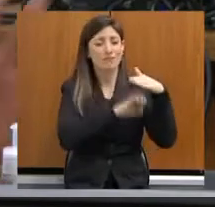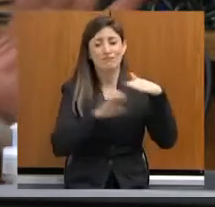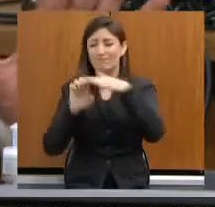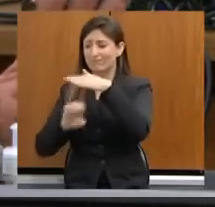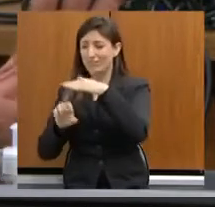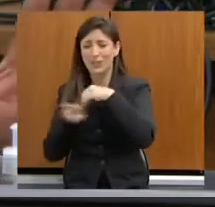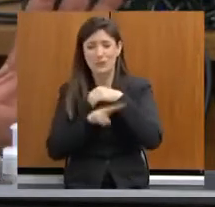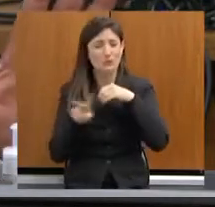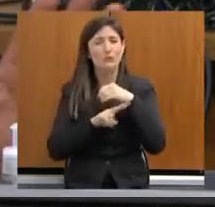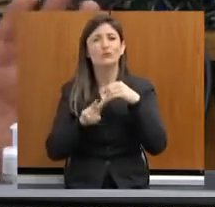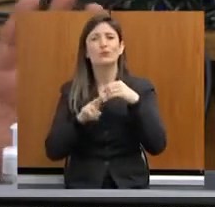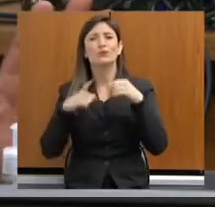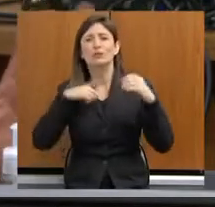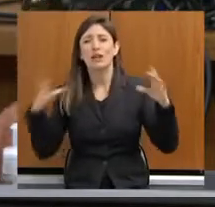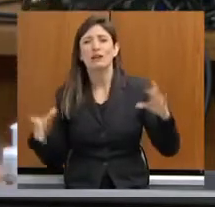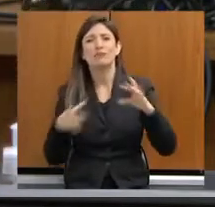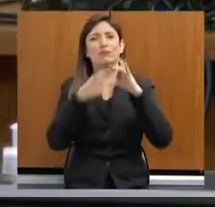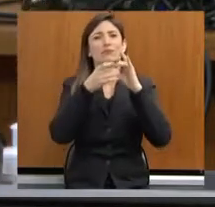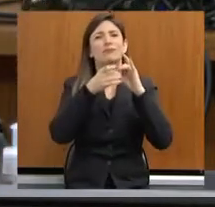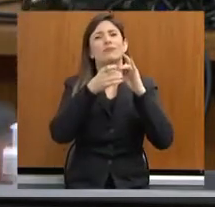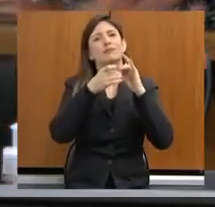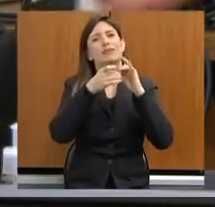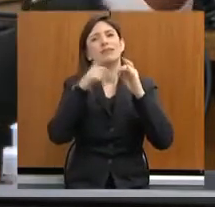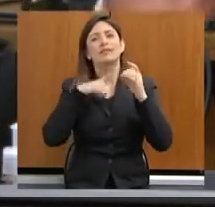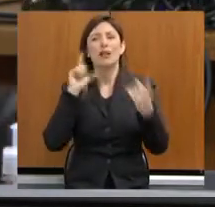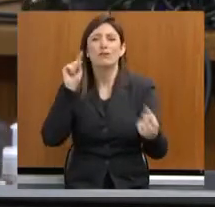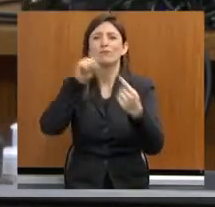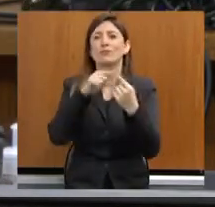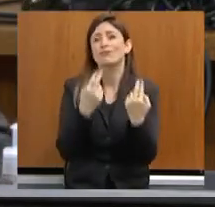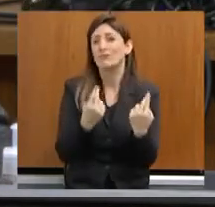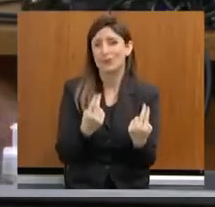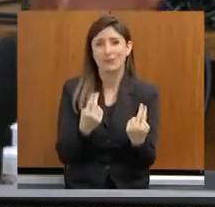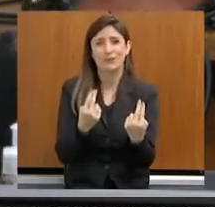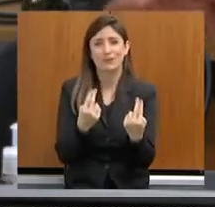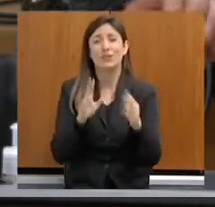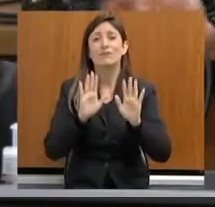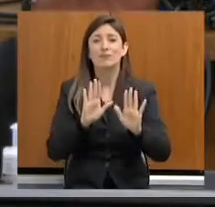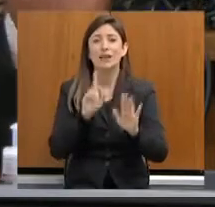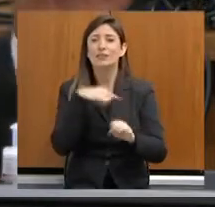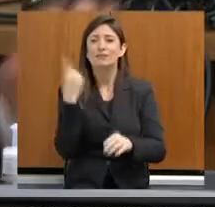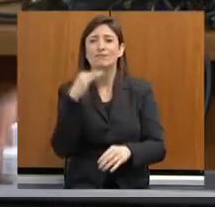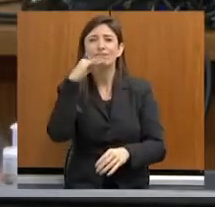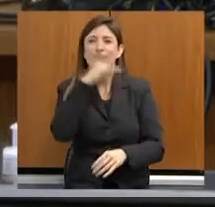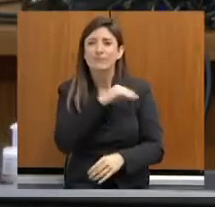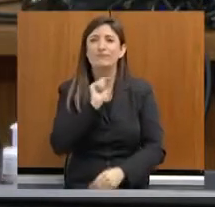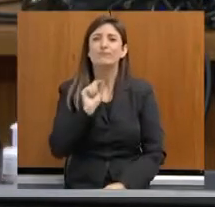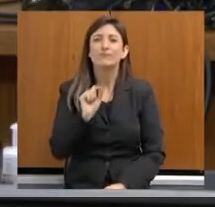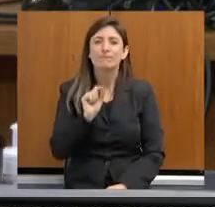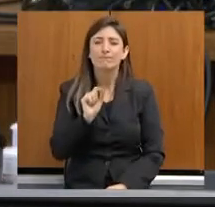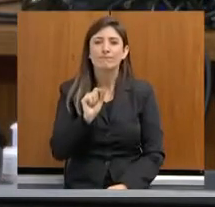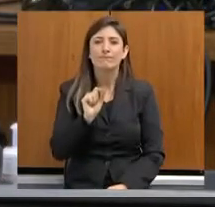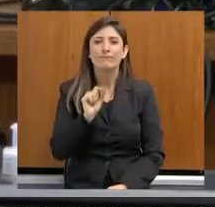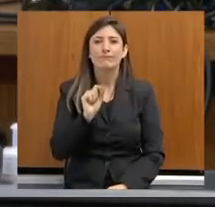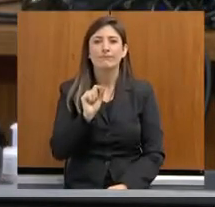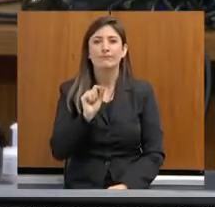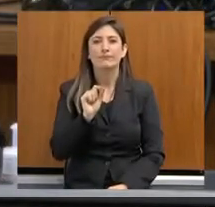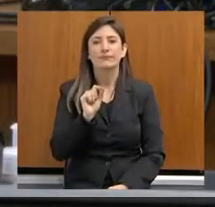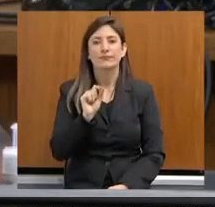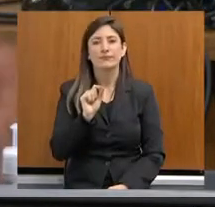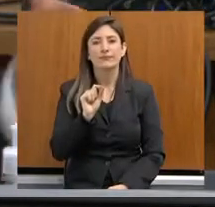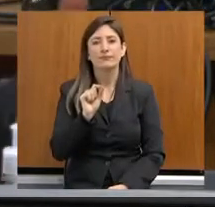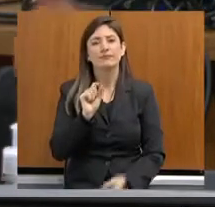secretaria que tenham absorção é mais a gente vê que realmente foi um